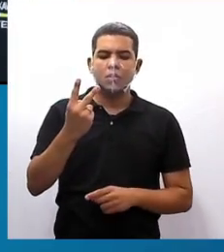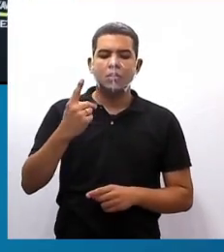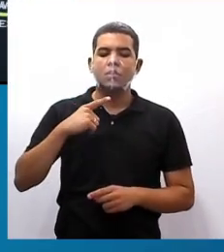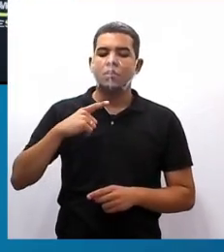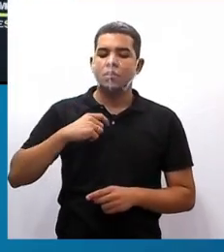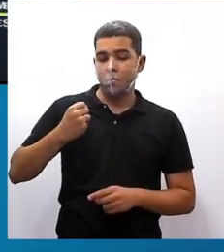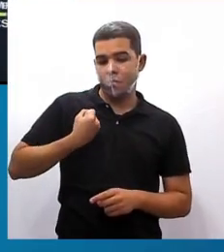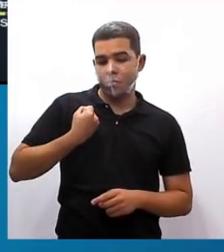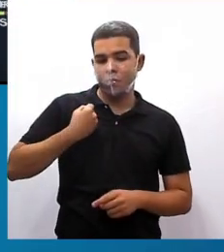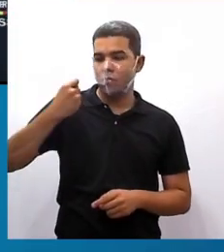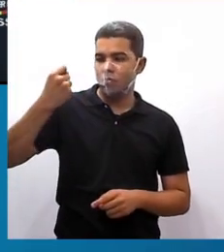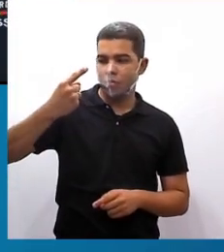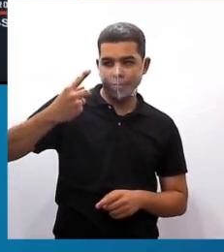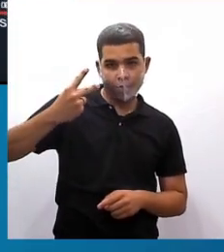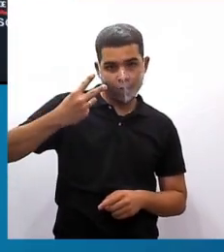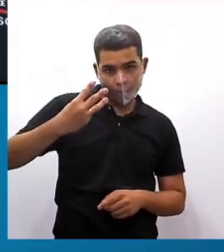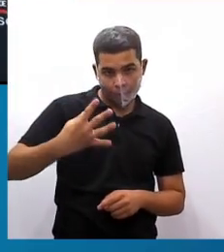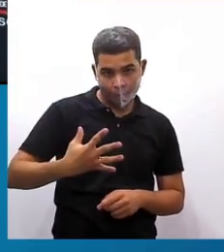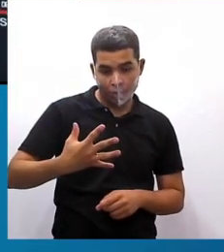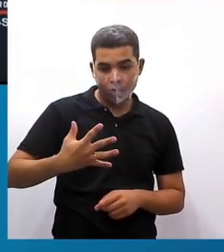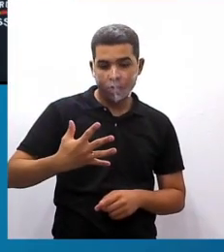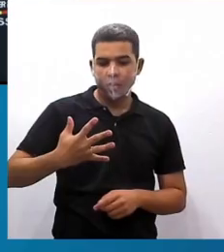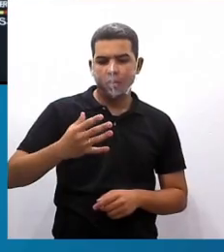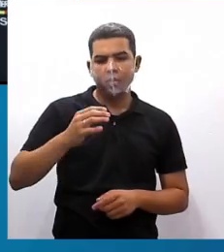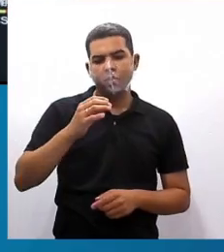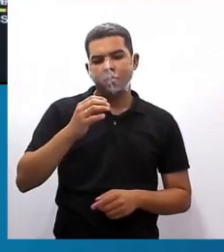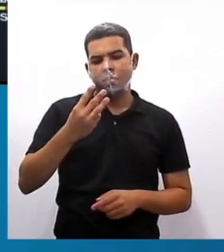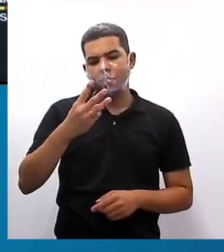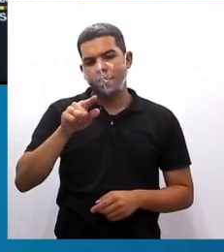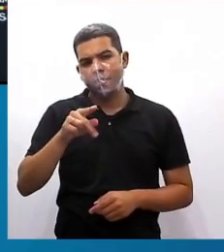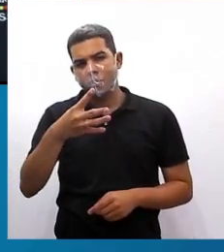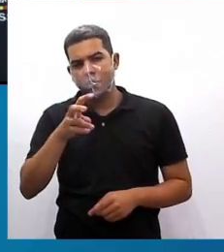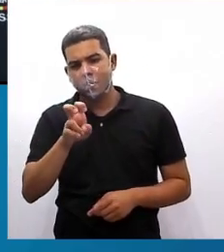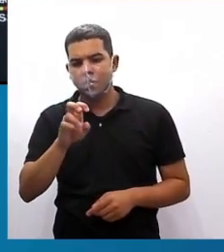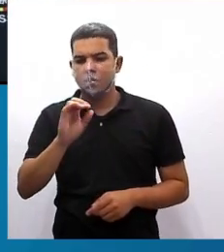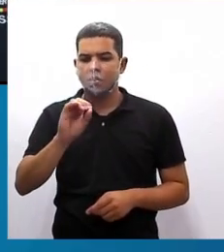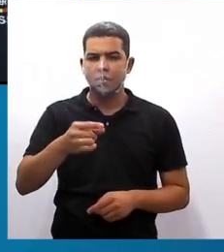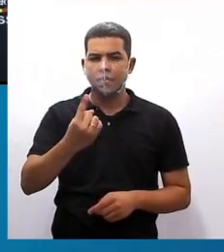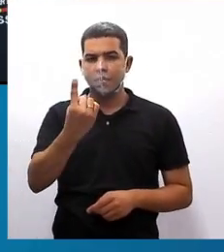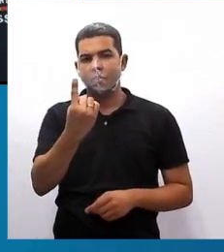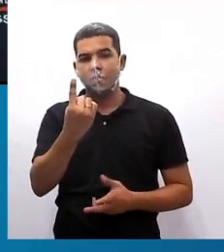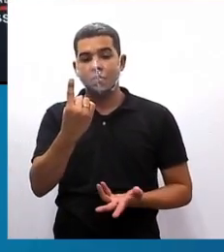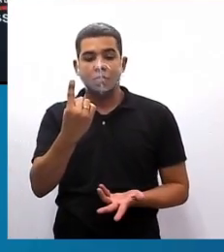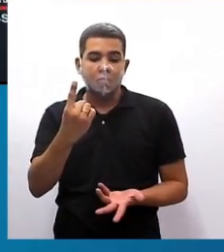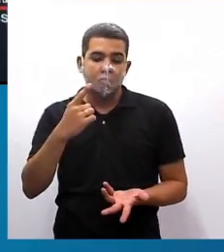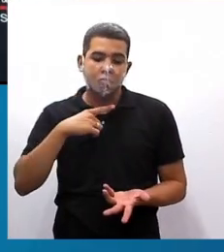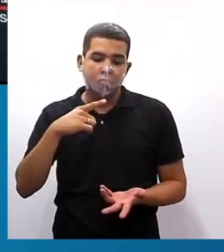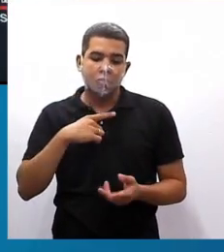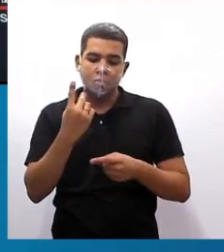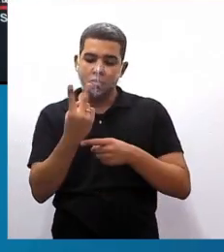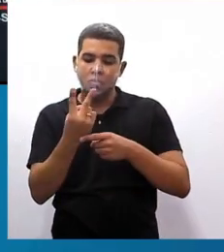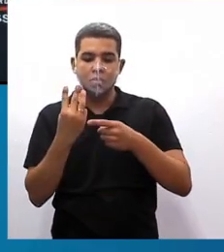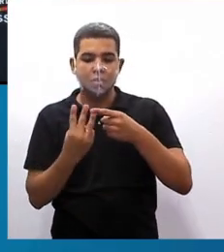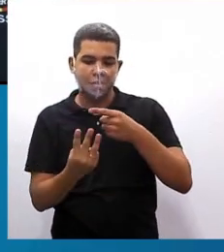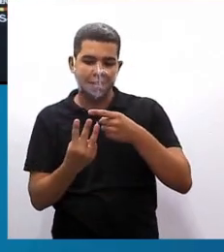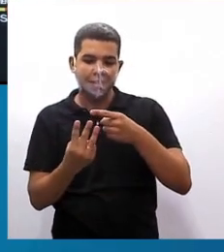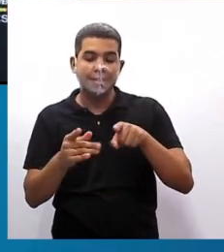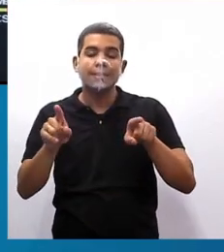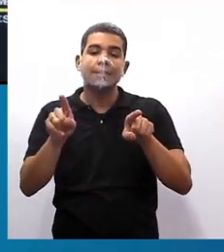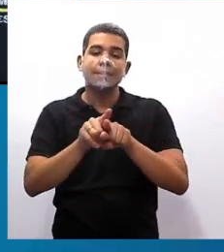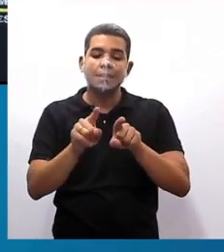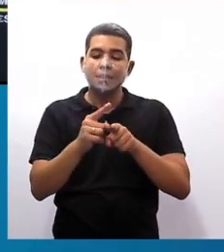decimais, que é o 3,45, o 0,1. E os números com fração, que é o 2 terços. Também,